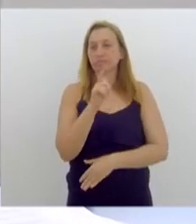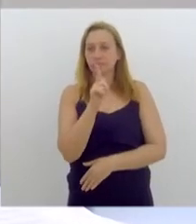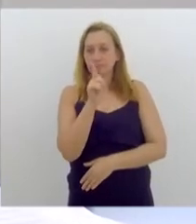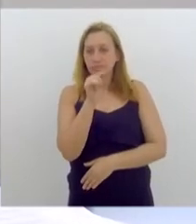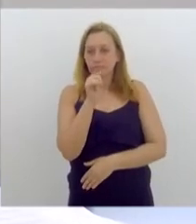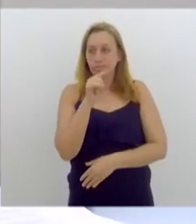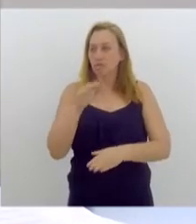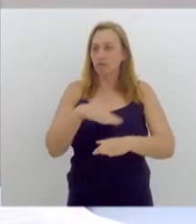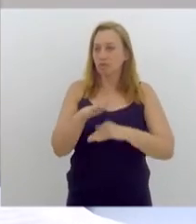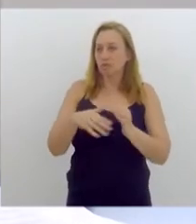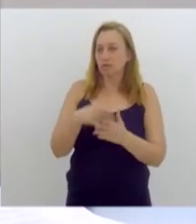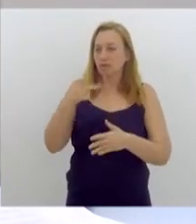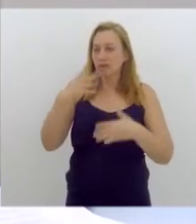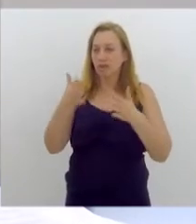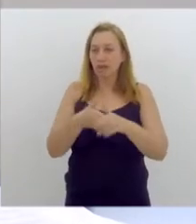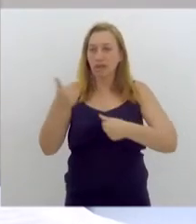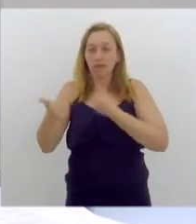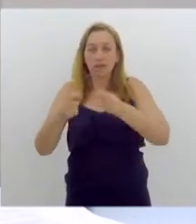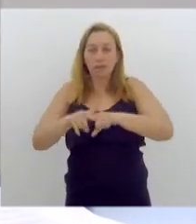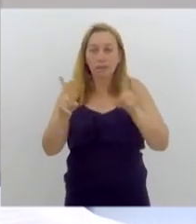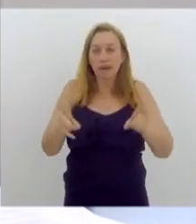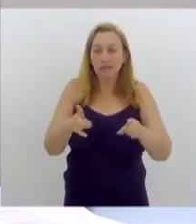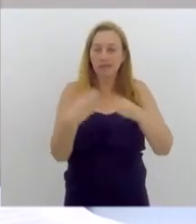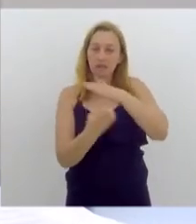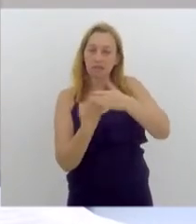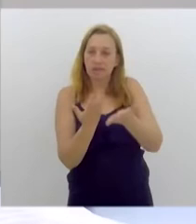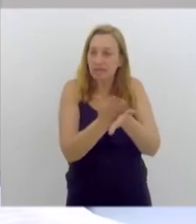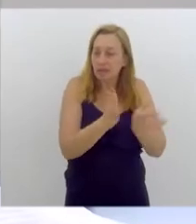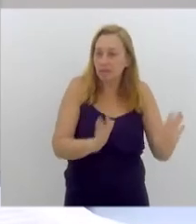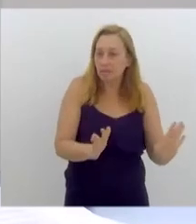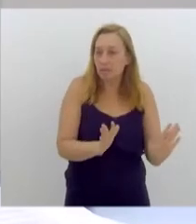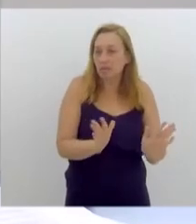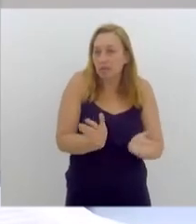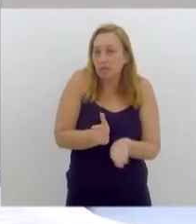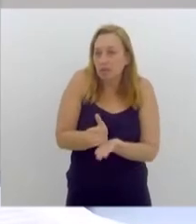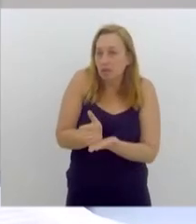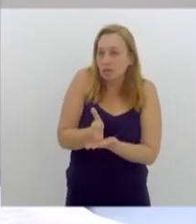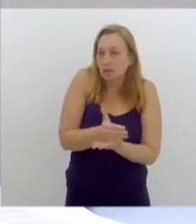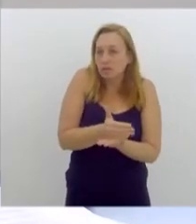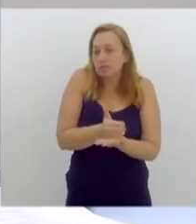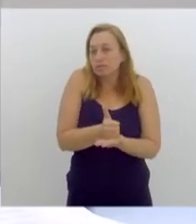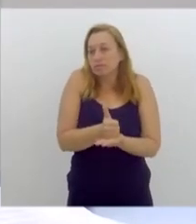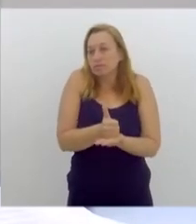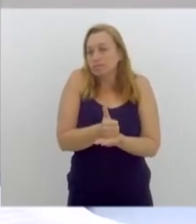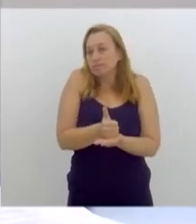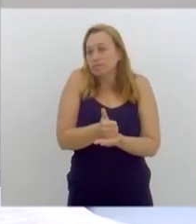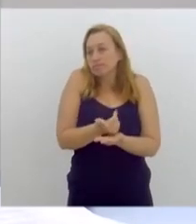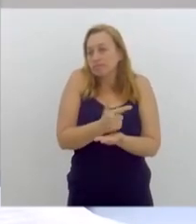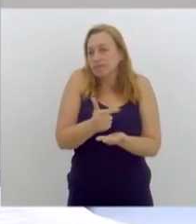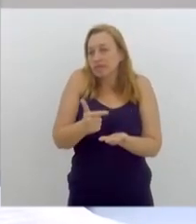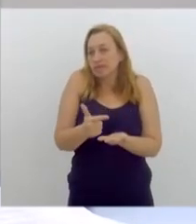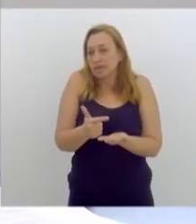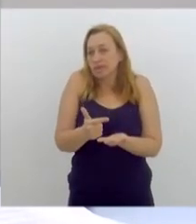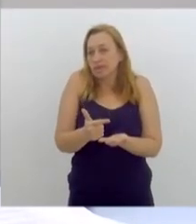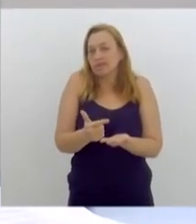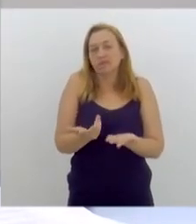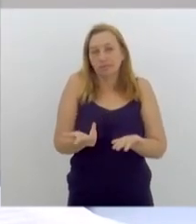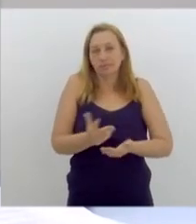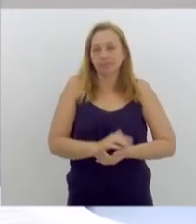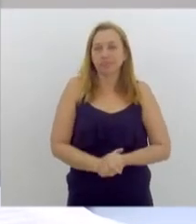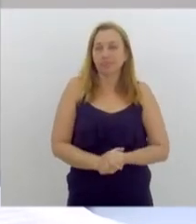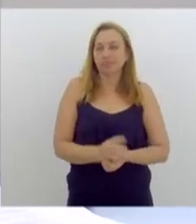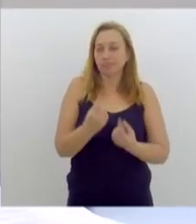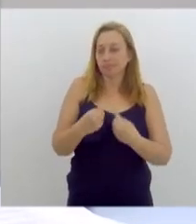Aleluia e acabou esse recurso extra não vai entrar mais porque não tem mais Sedai para vender apesar da nossa posição